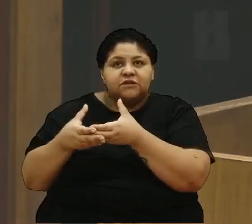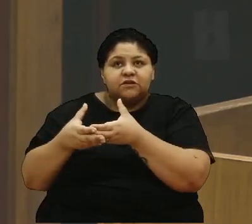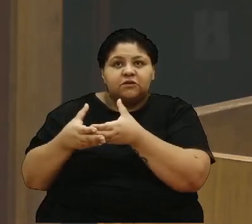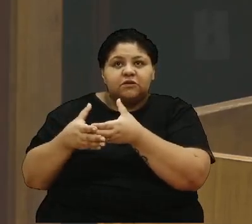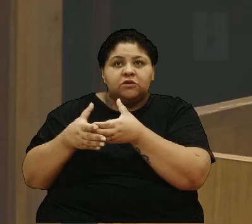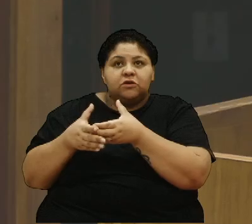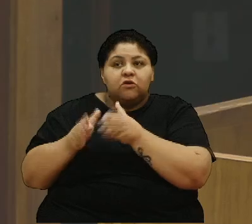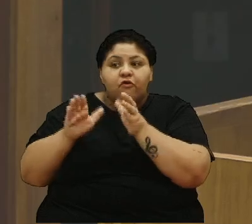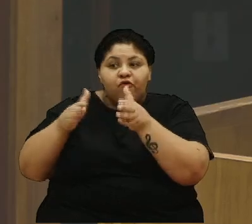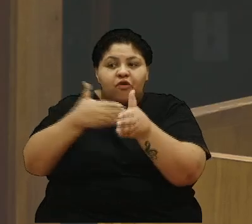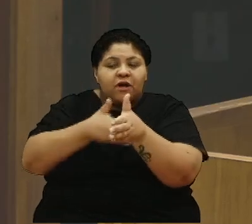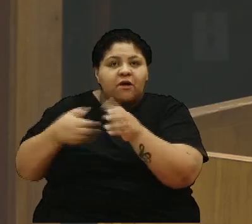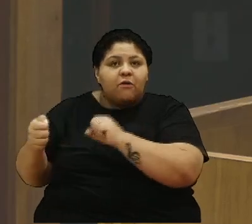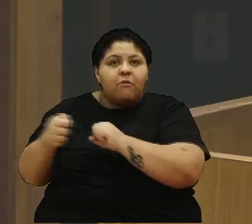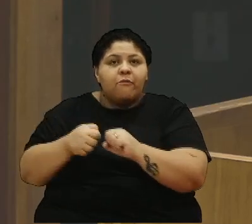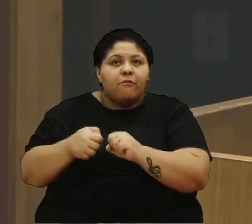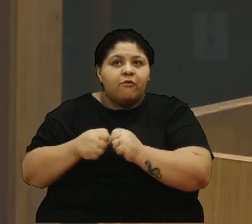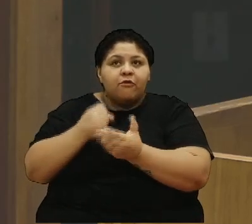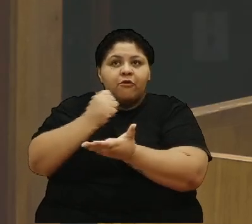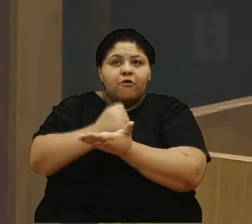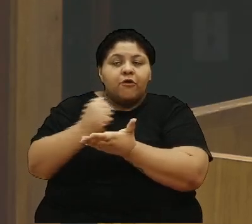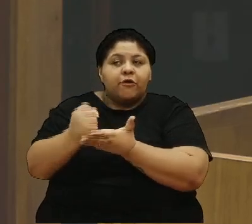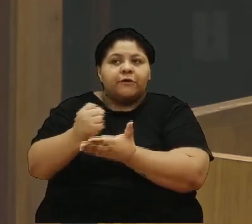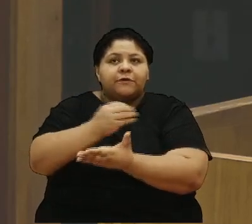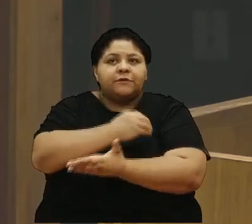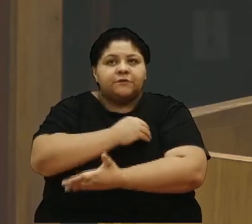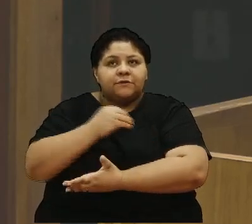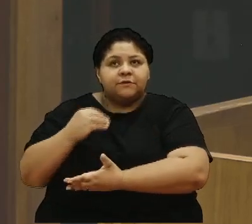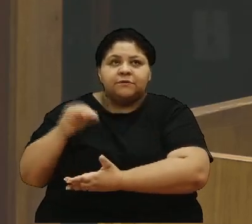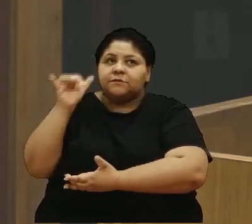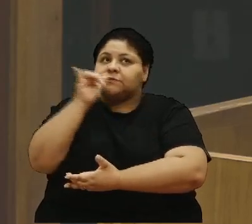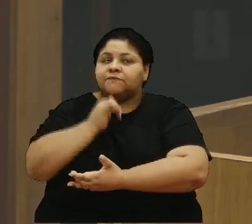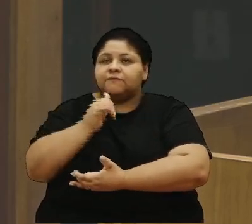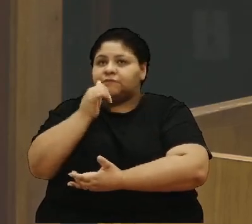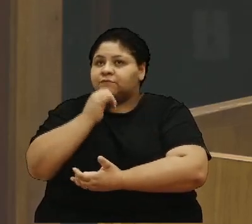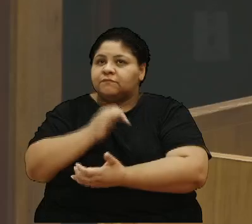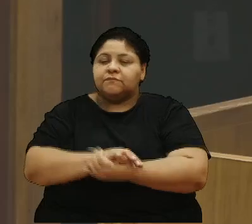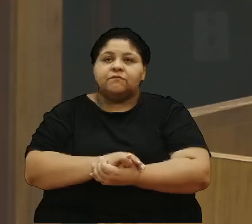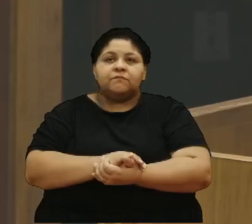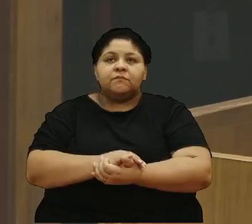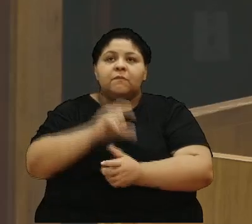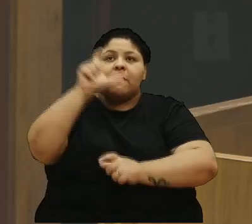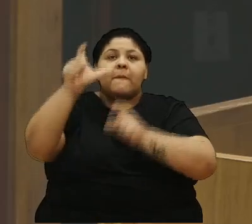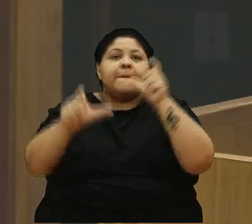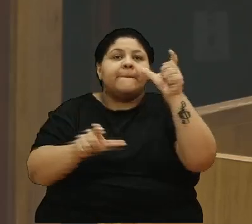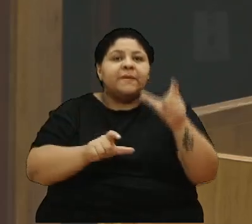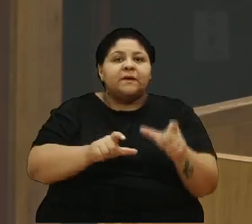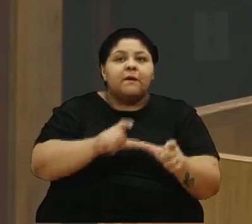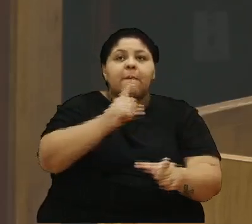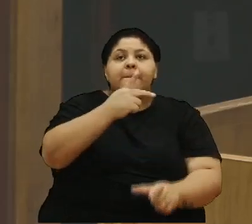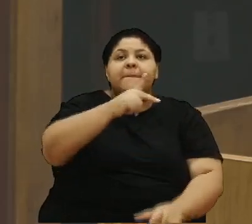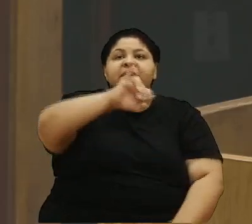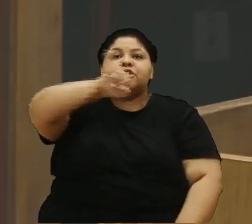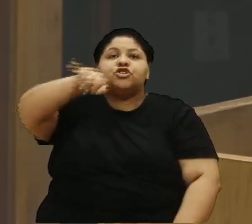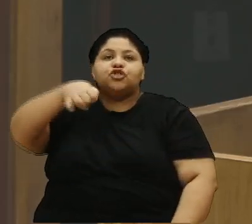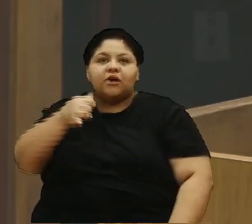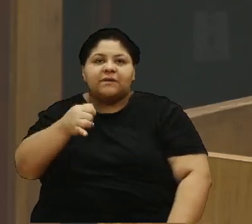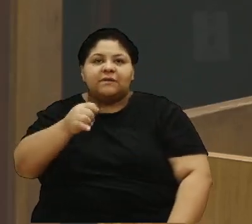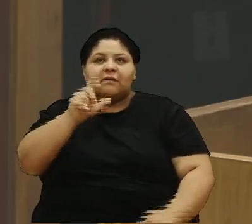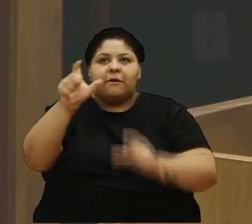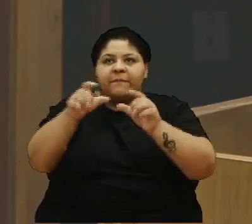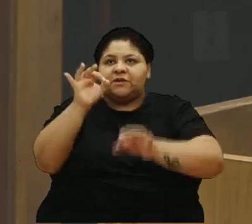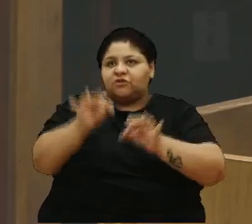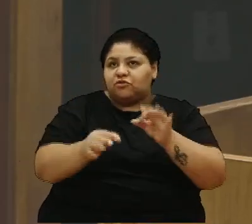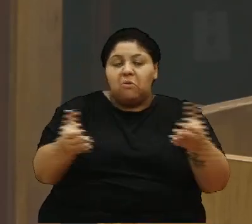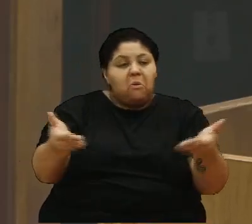público que pudesse contratar os médicos, por exemplo, como pessoa jurídica. A atual gestão não apresenta